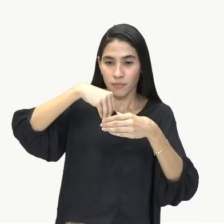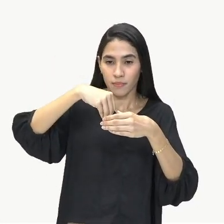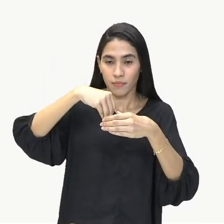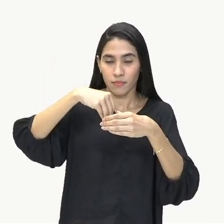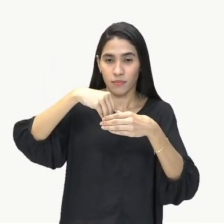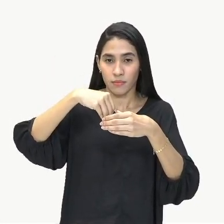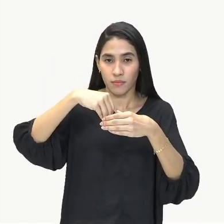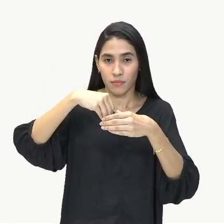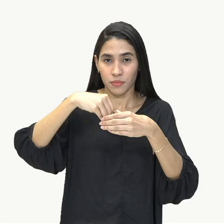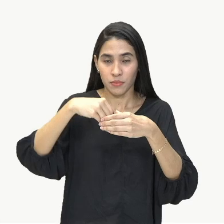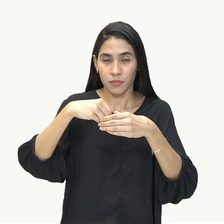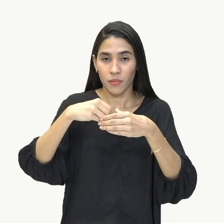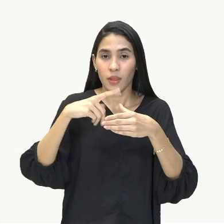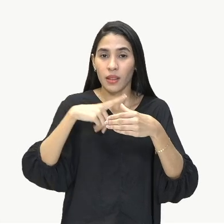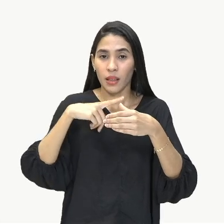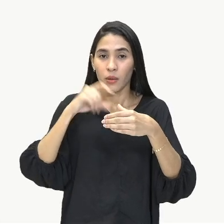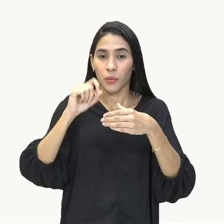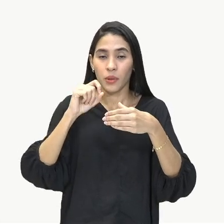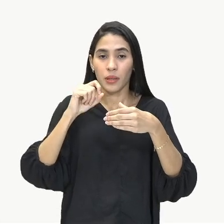tá? E aí